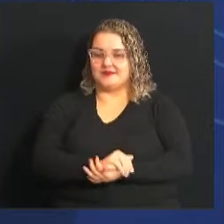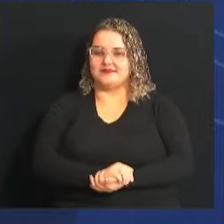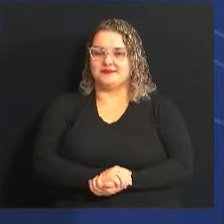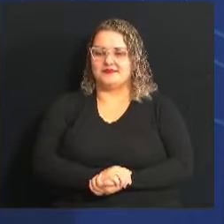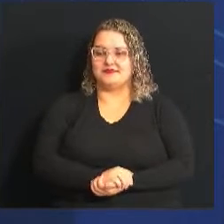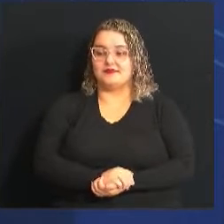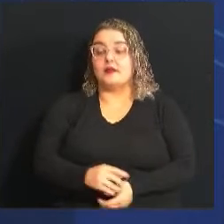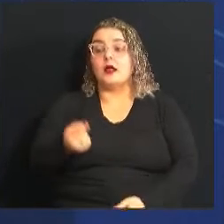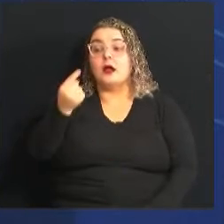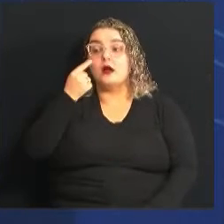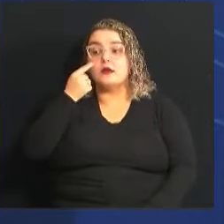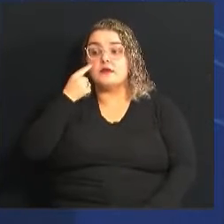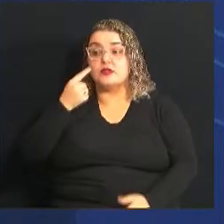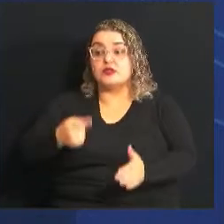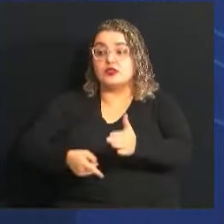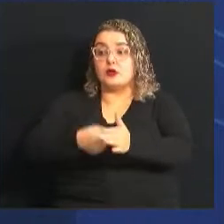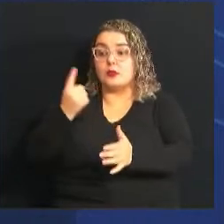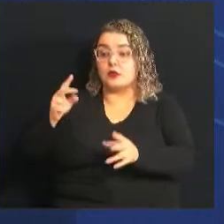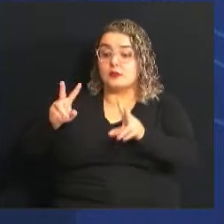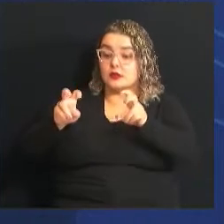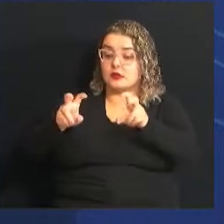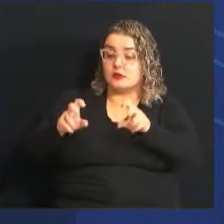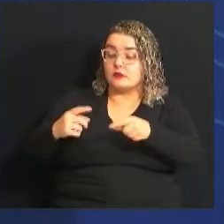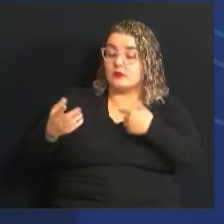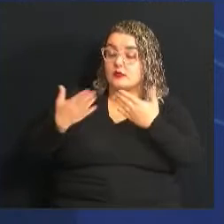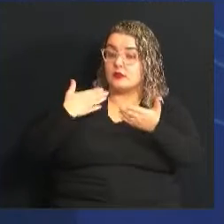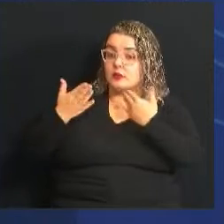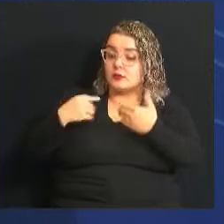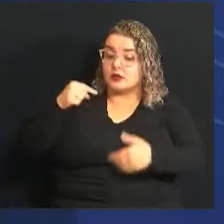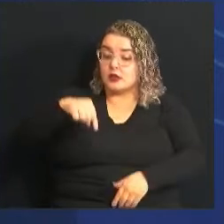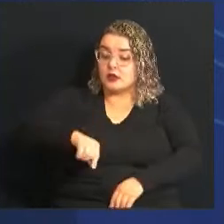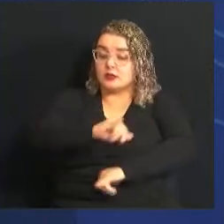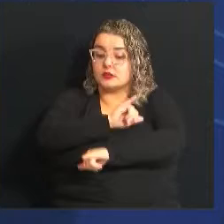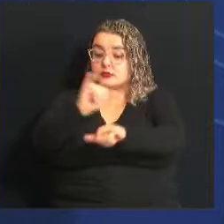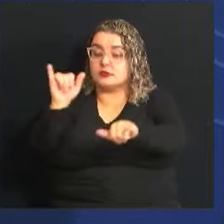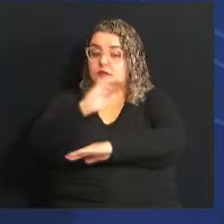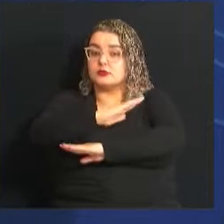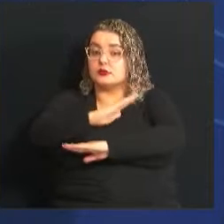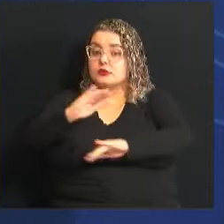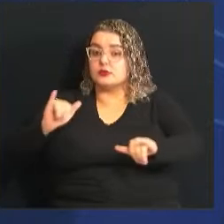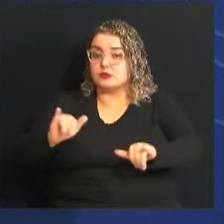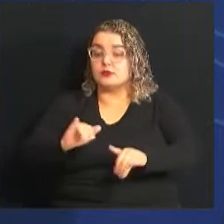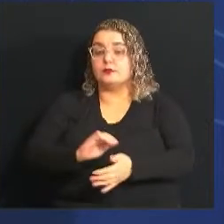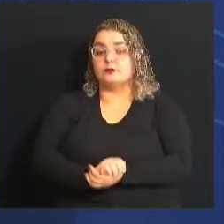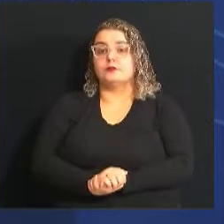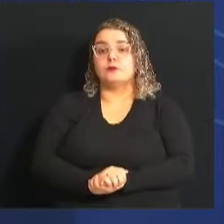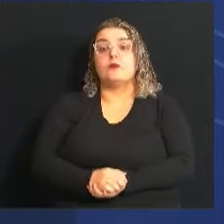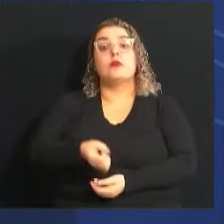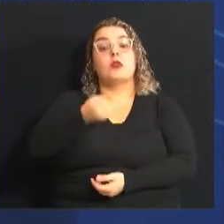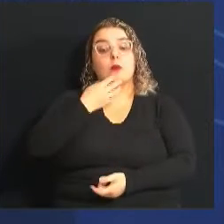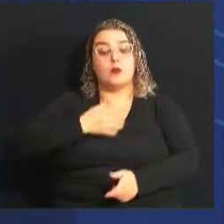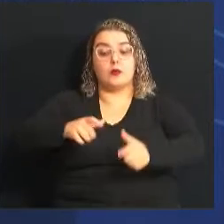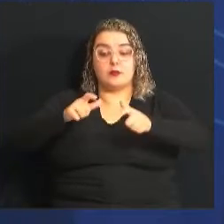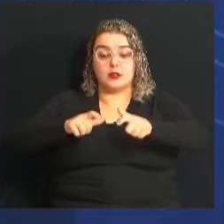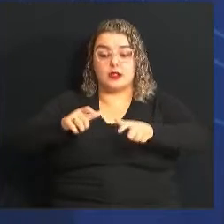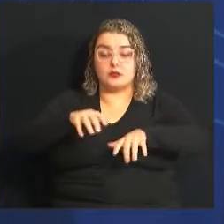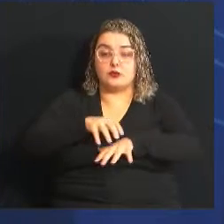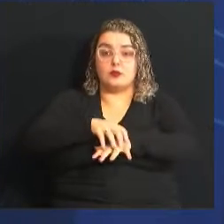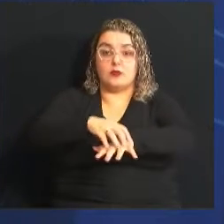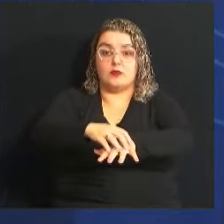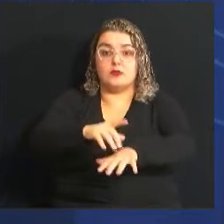Olha só, e o primeiro assunto que nós vamos abordar aqui no nosso telejornal é o programa Bom Prato Móvel, que tem